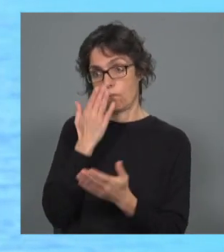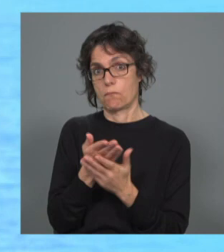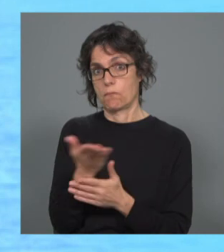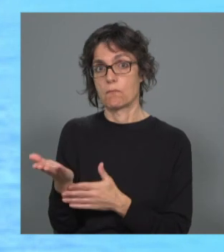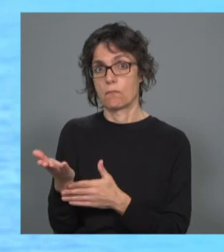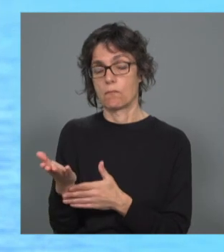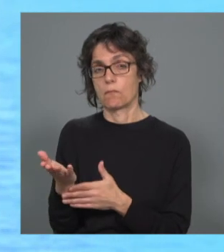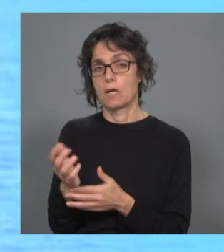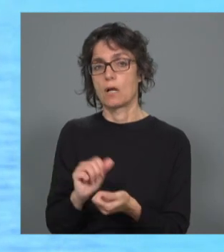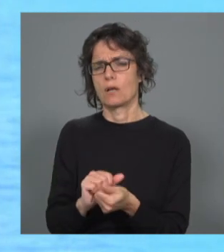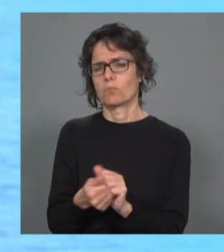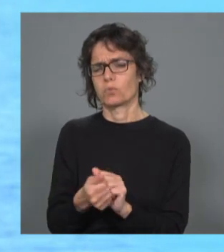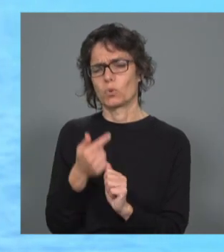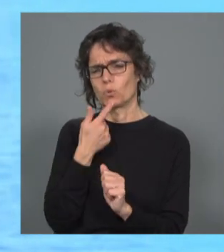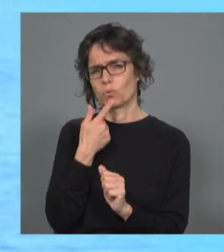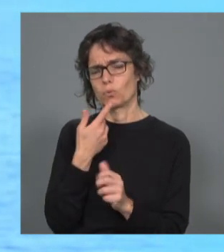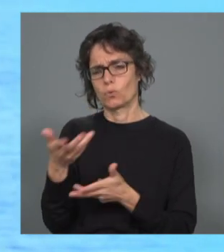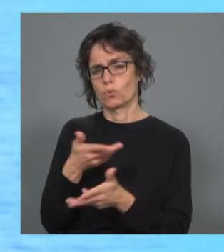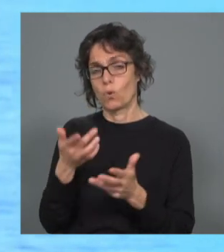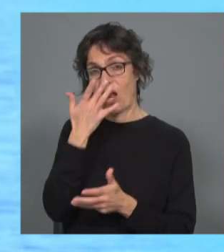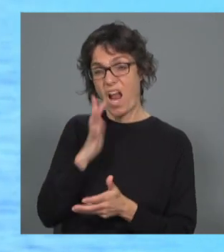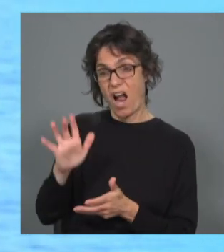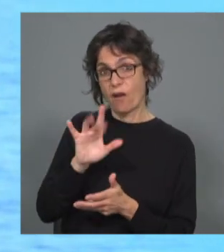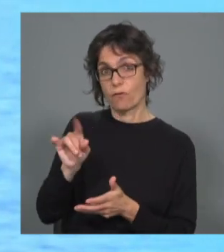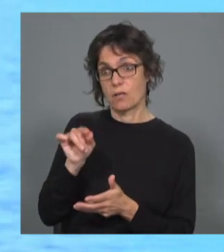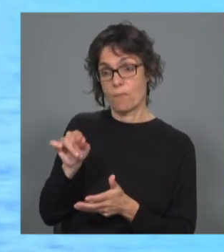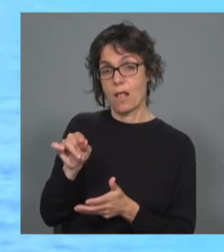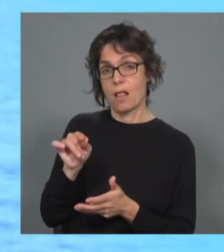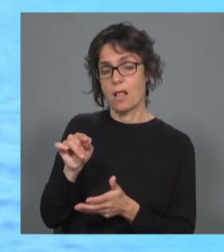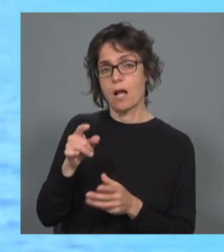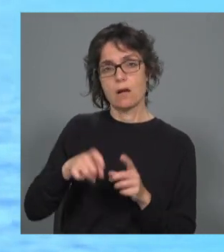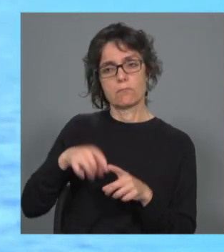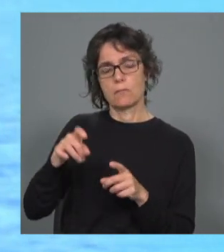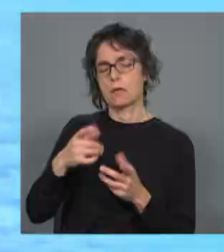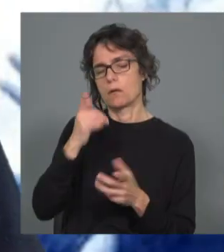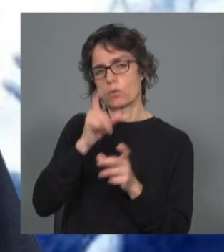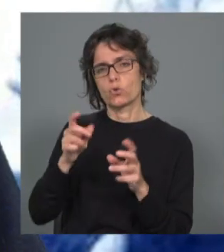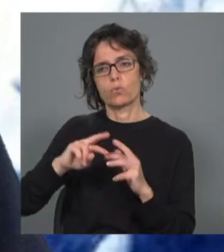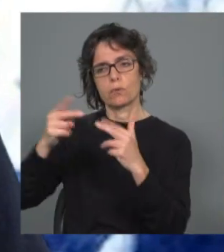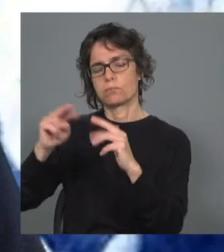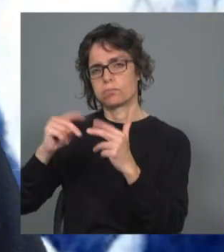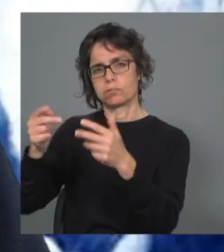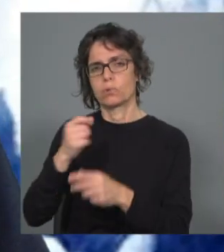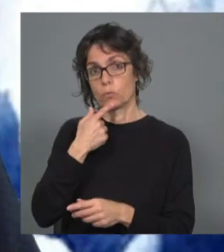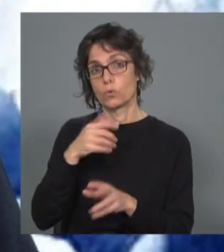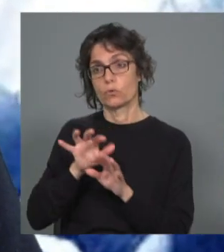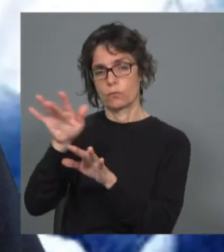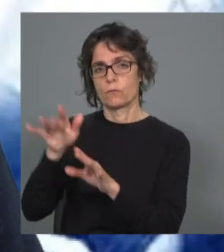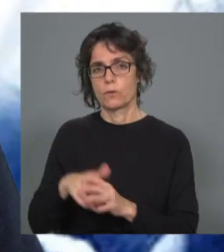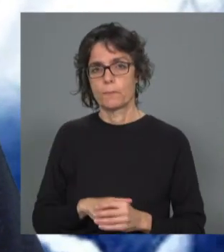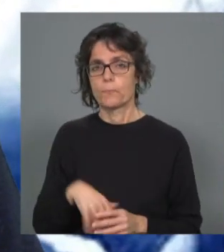e que, no contexto africano, levou muita gente a emigrar. Sim, há essa